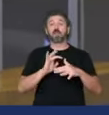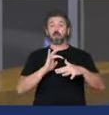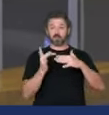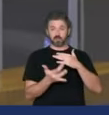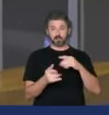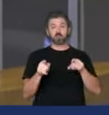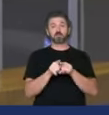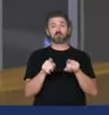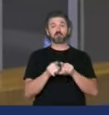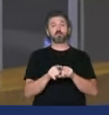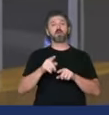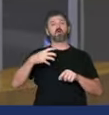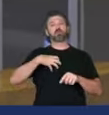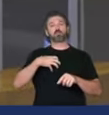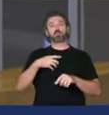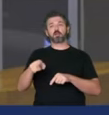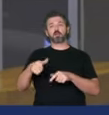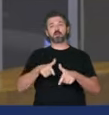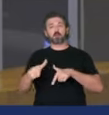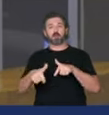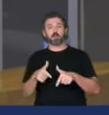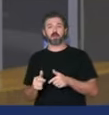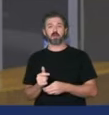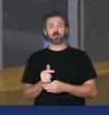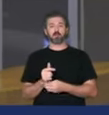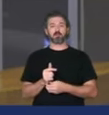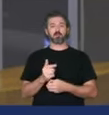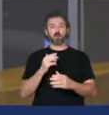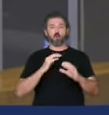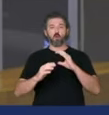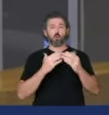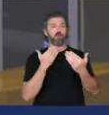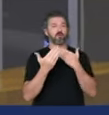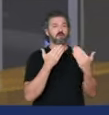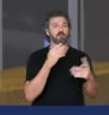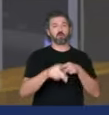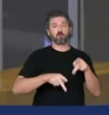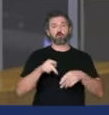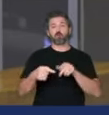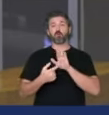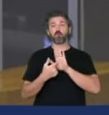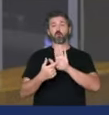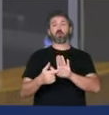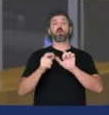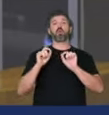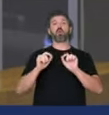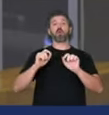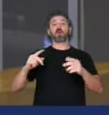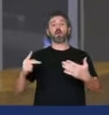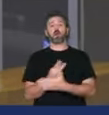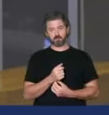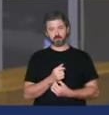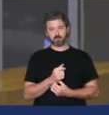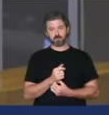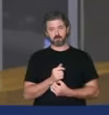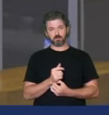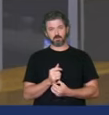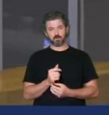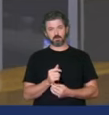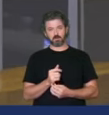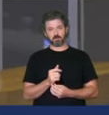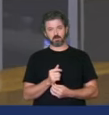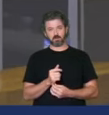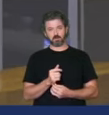ela é um instrumento do seu trabalho para falar com a população e mostrar aquilo que acontece no parlamento. E